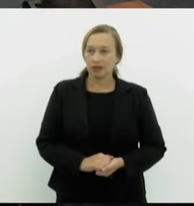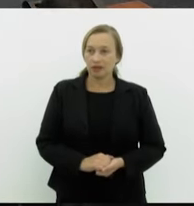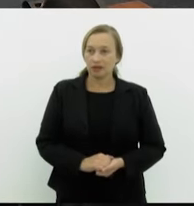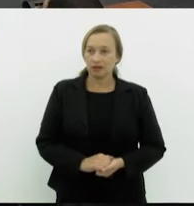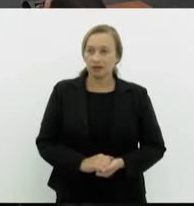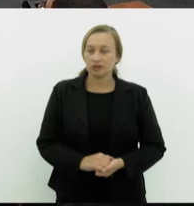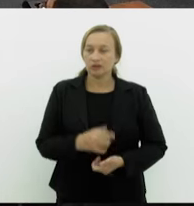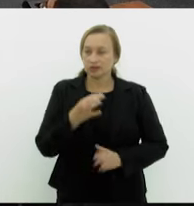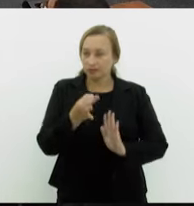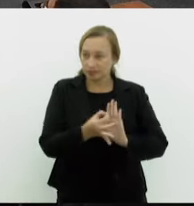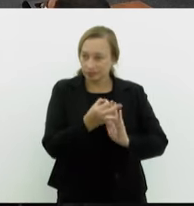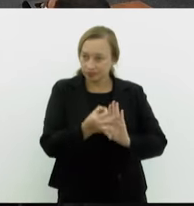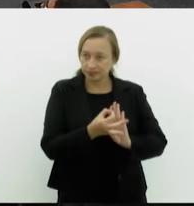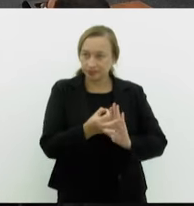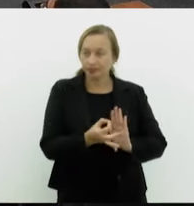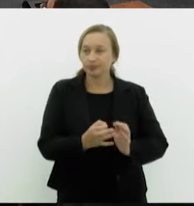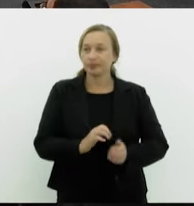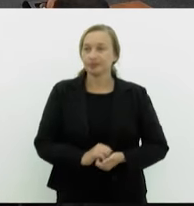para emitir o parecer.